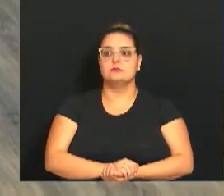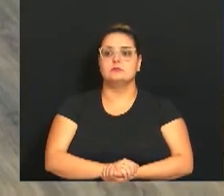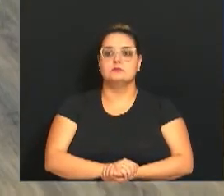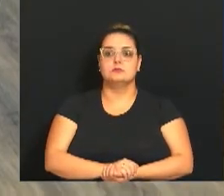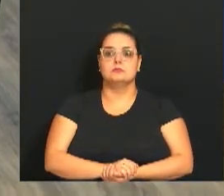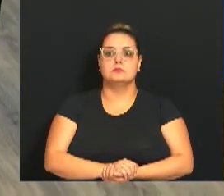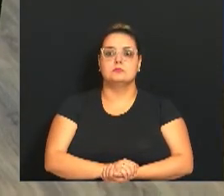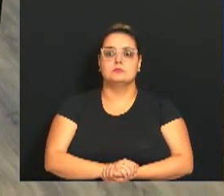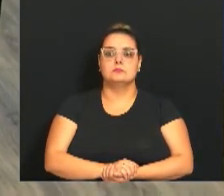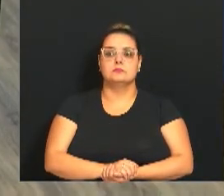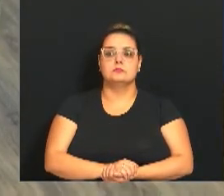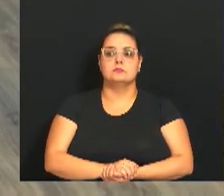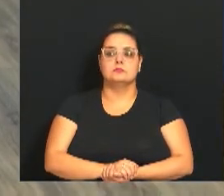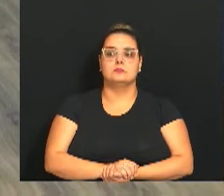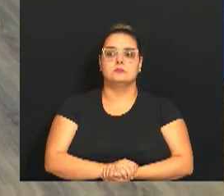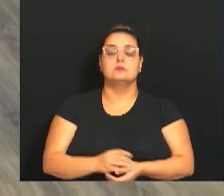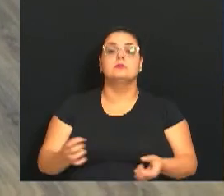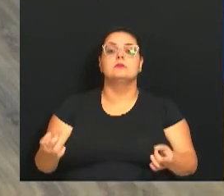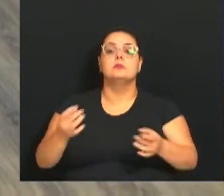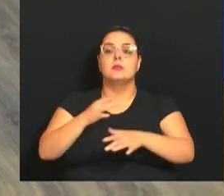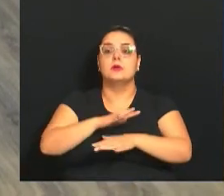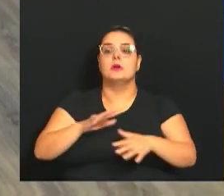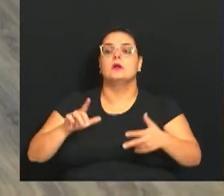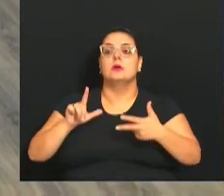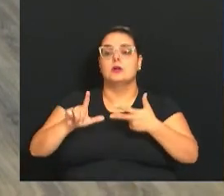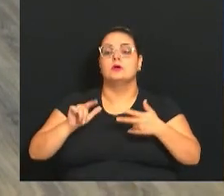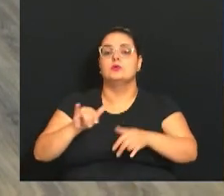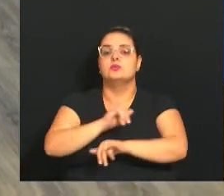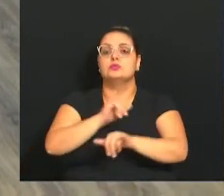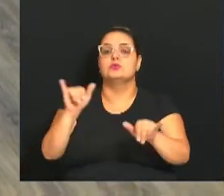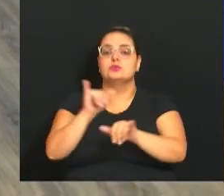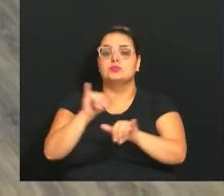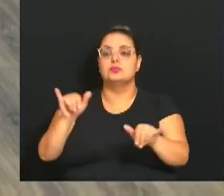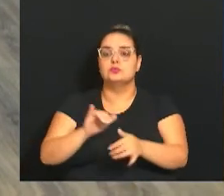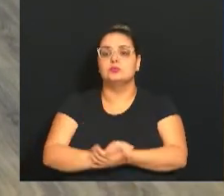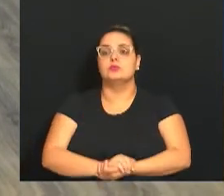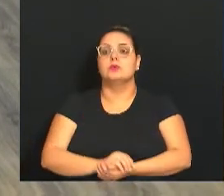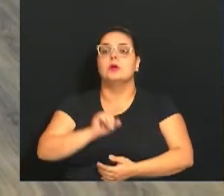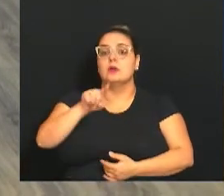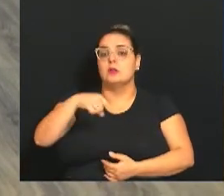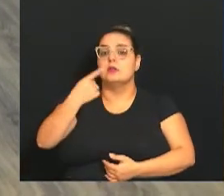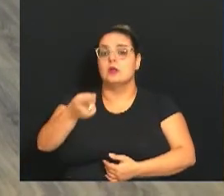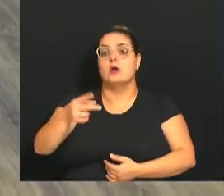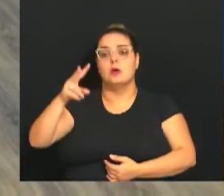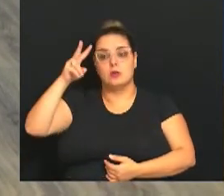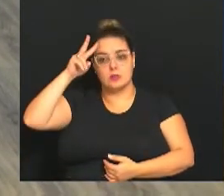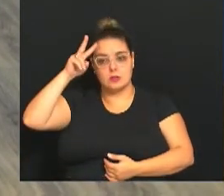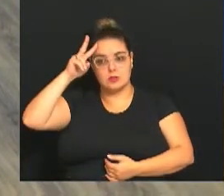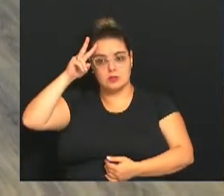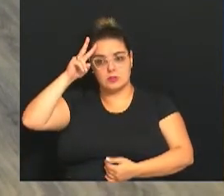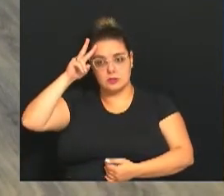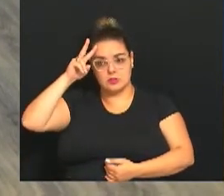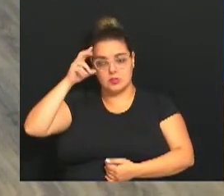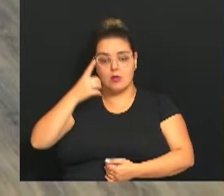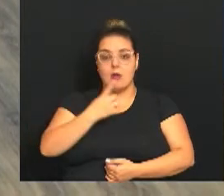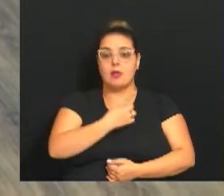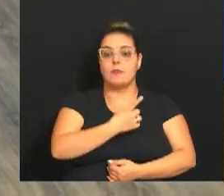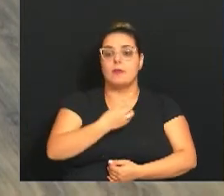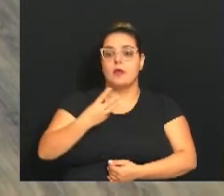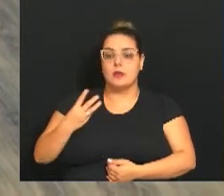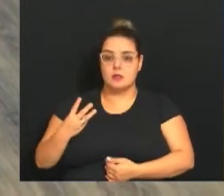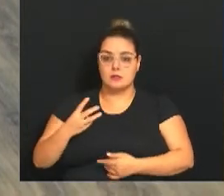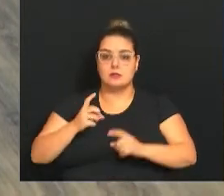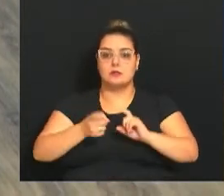E Mirna Abreu, para encerrarmos as notícias do Legislativo, na próxima segunda-feira é dia da 13ª